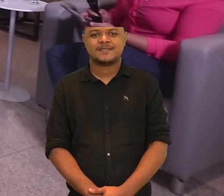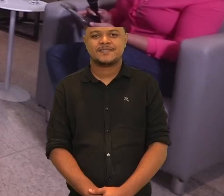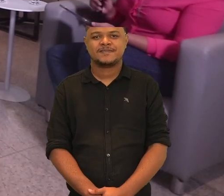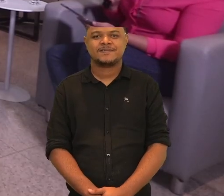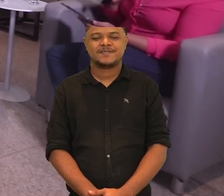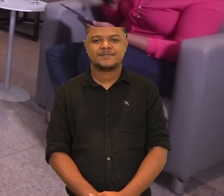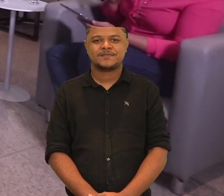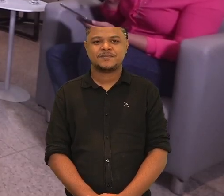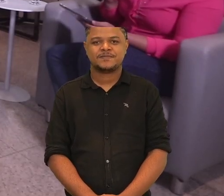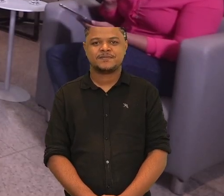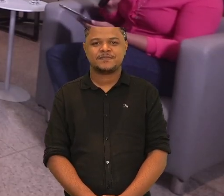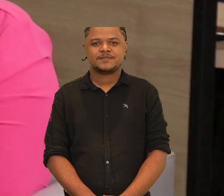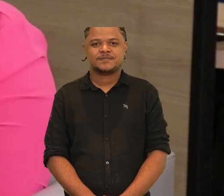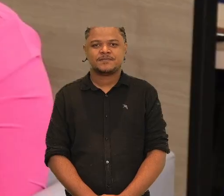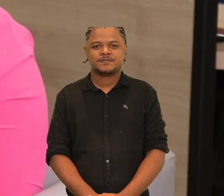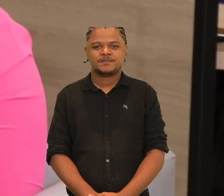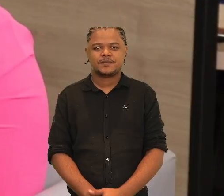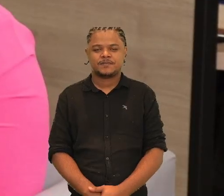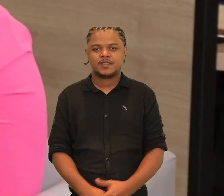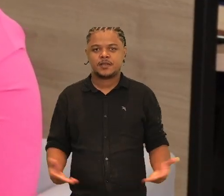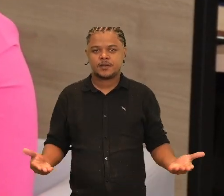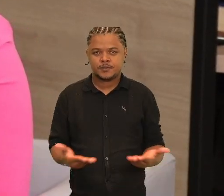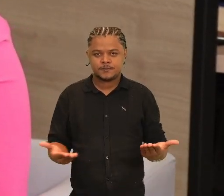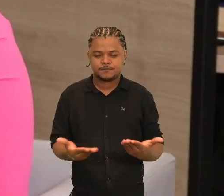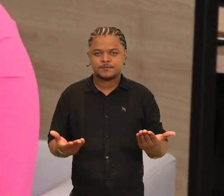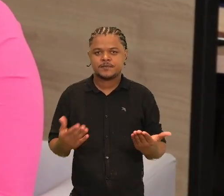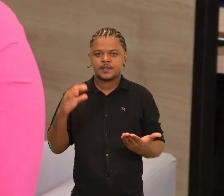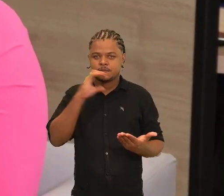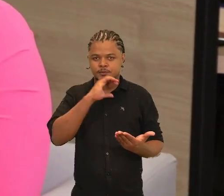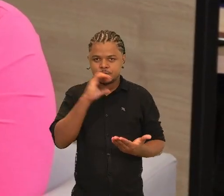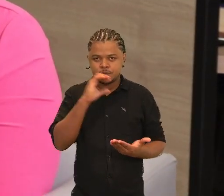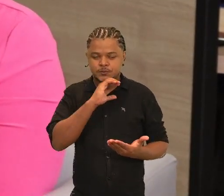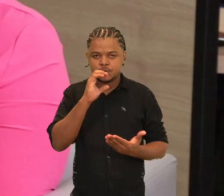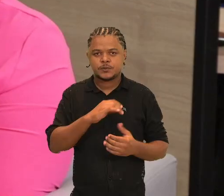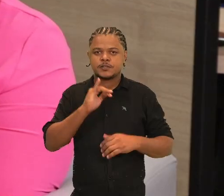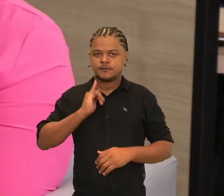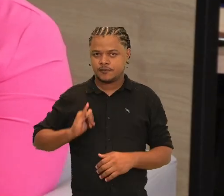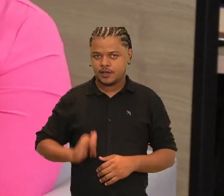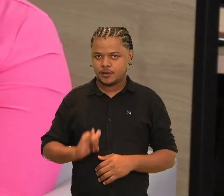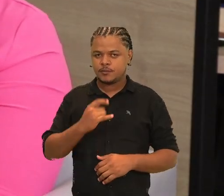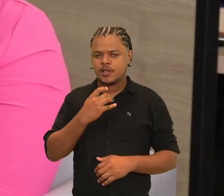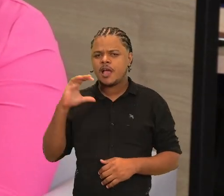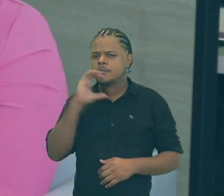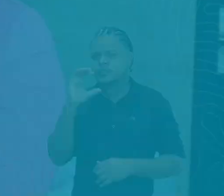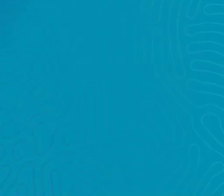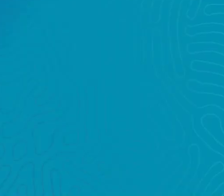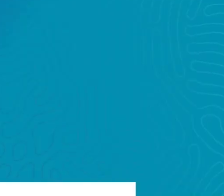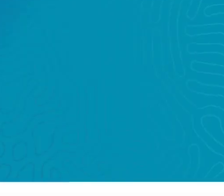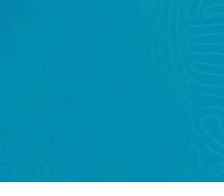Verdade. Bom, gente, agora a gente vai fazer um intervalo rapidinho, tá? Mas a gente volta em alguns instantes.